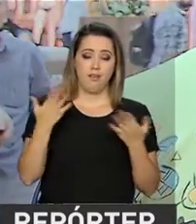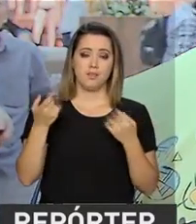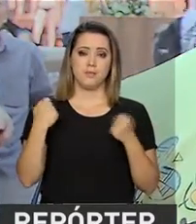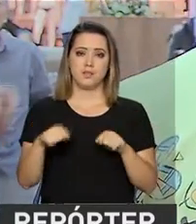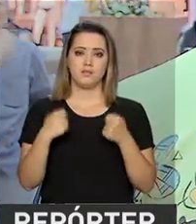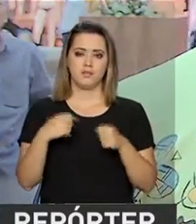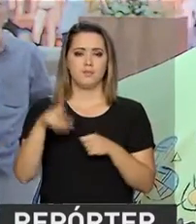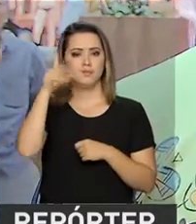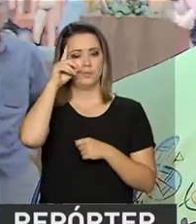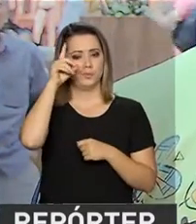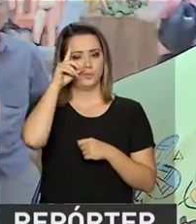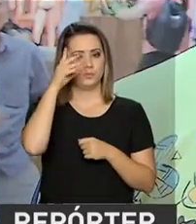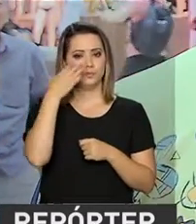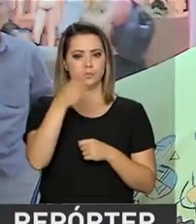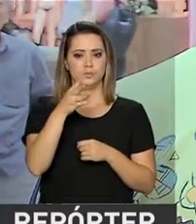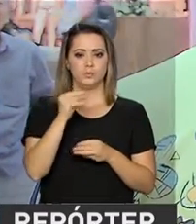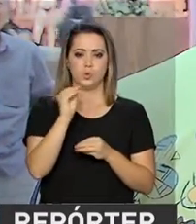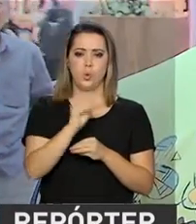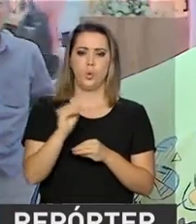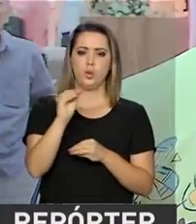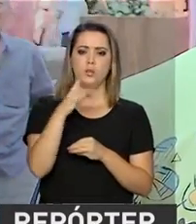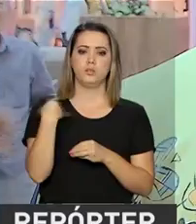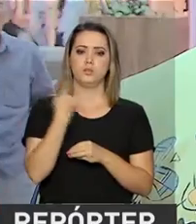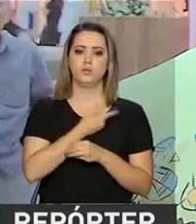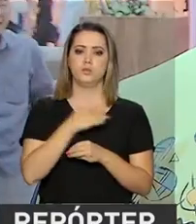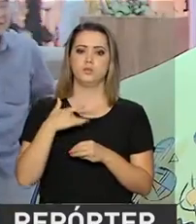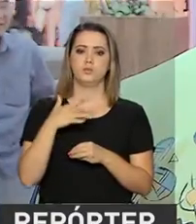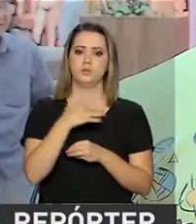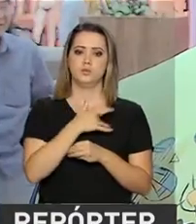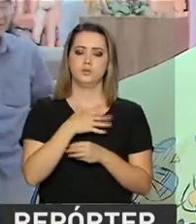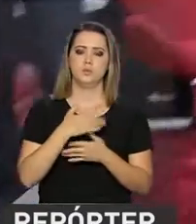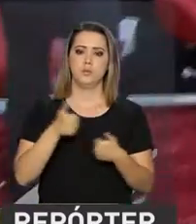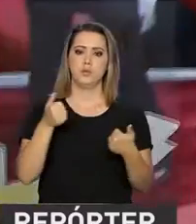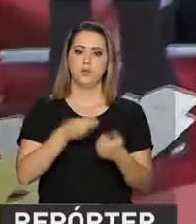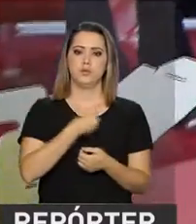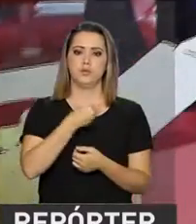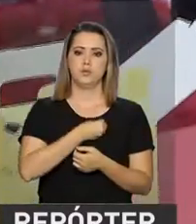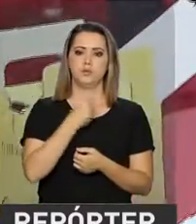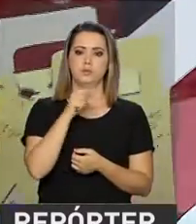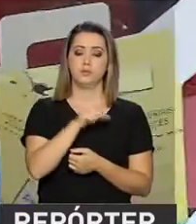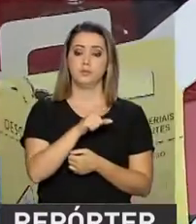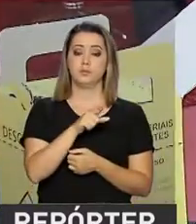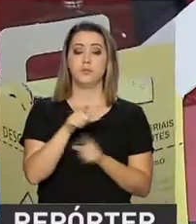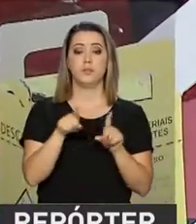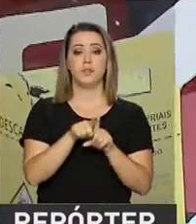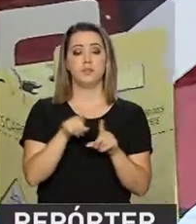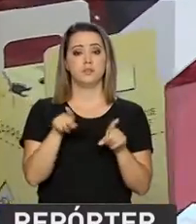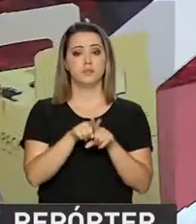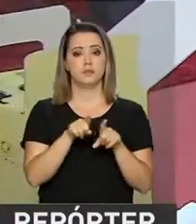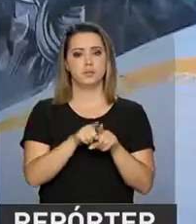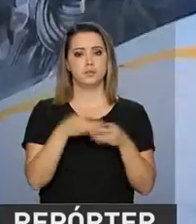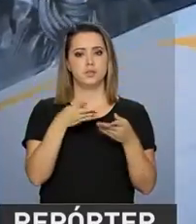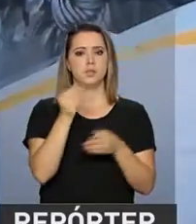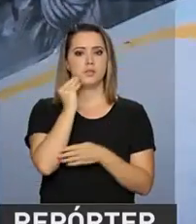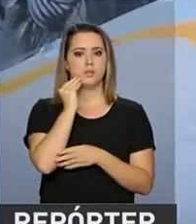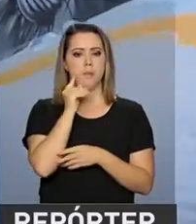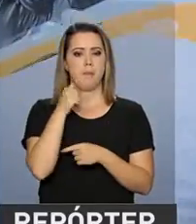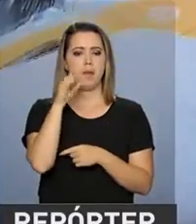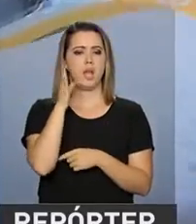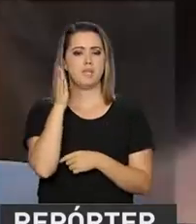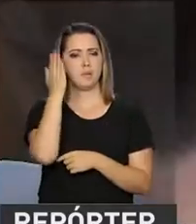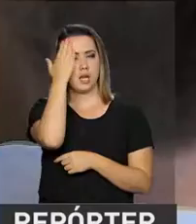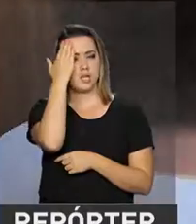ser do cotidiano né a cuidar cuidar da saúde vê a qualidade de vida nas 12 mar conta que resolveu fazer o teste mais por curiosidade